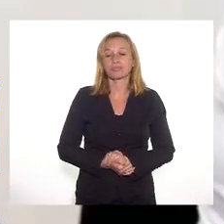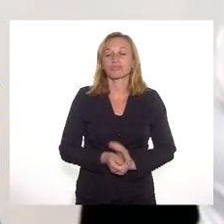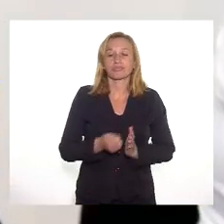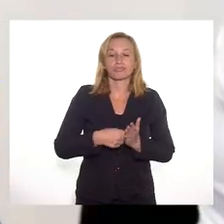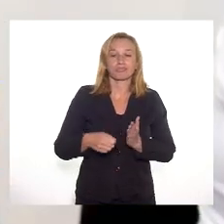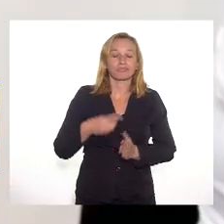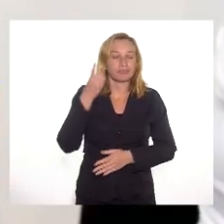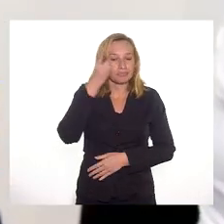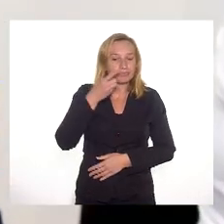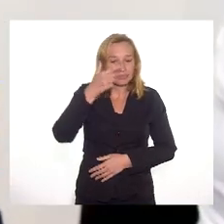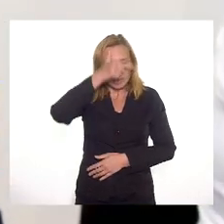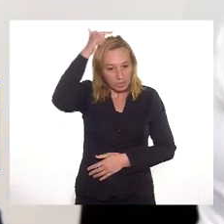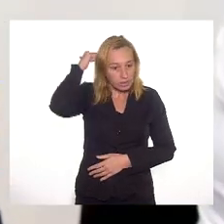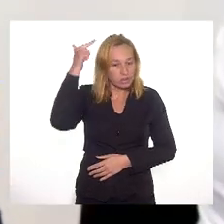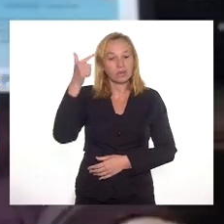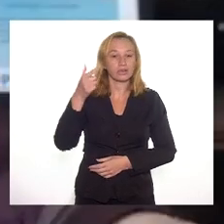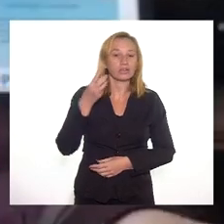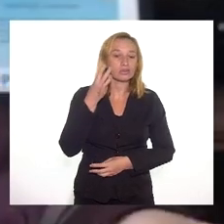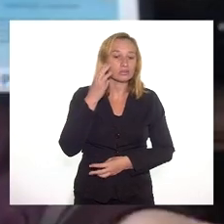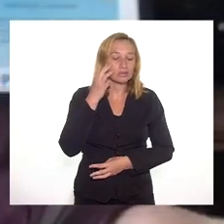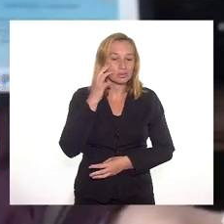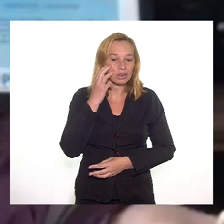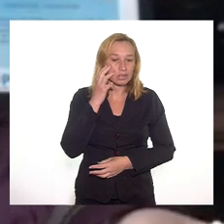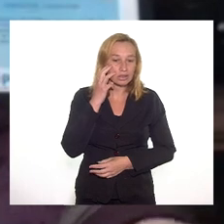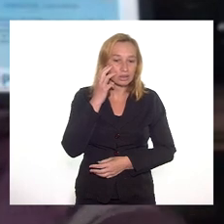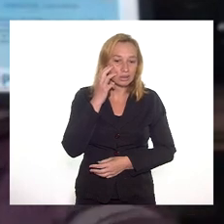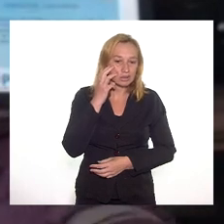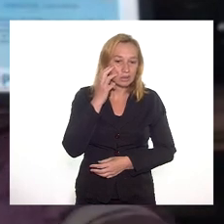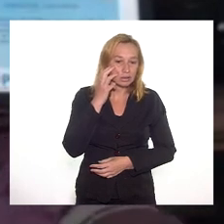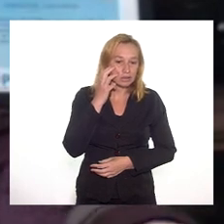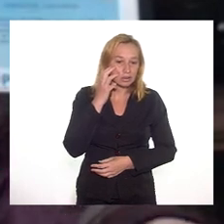Luiz Paulo, Valdec. Knobloch.